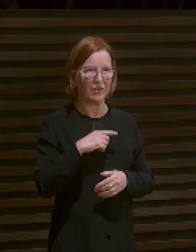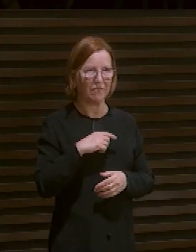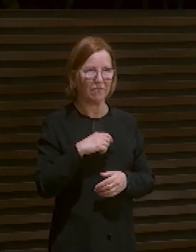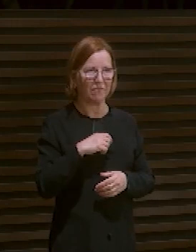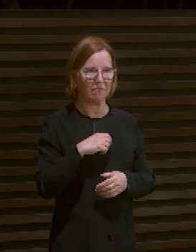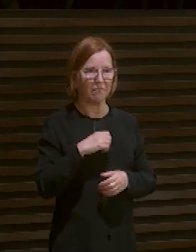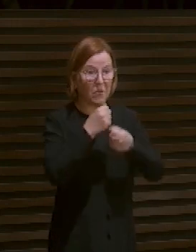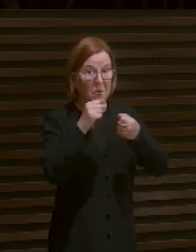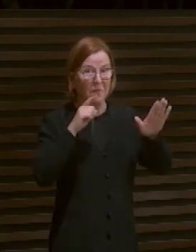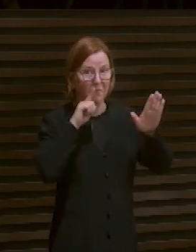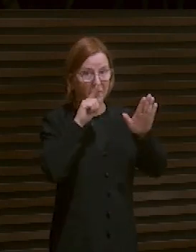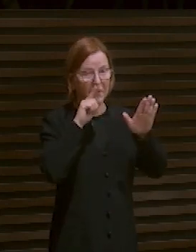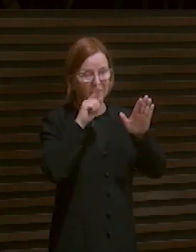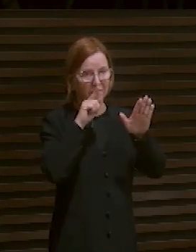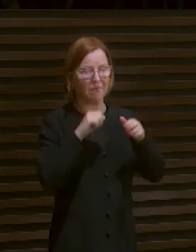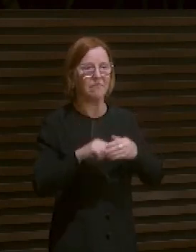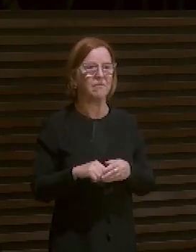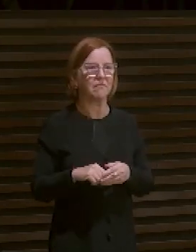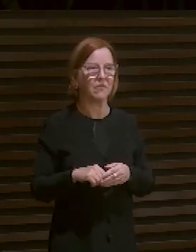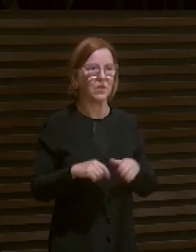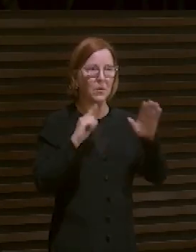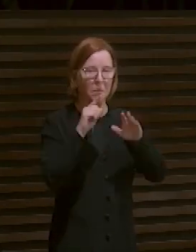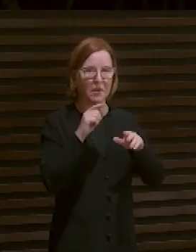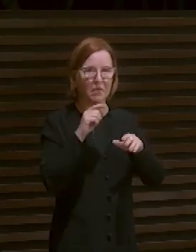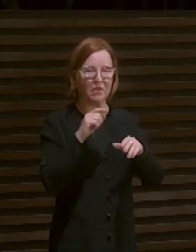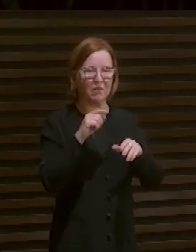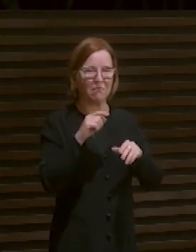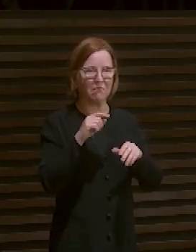perigo, o perigo das novidades.